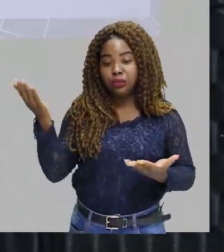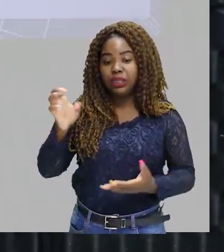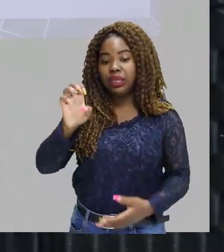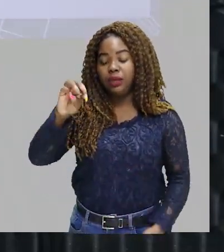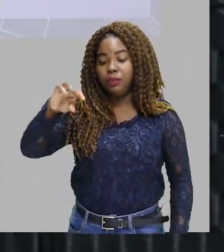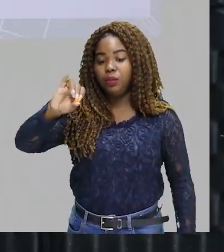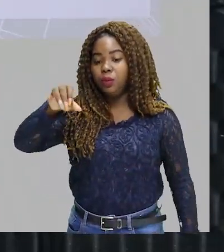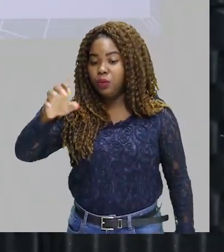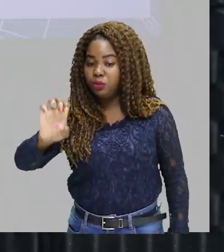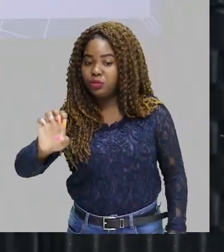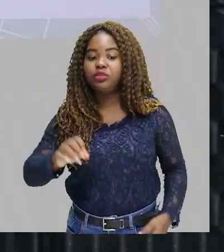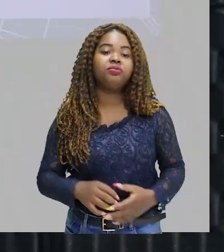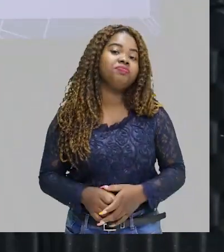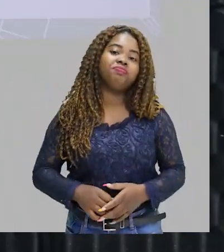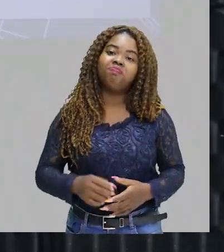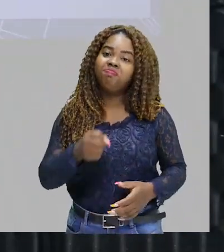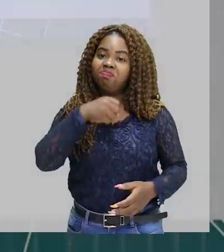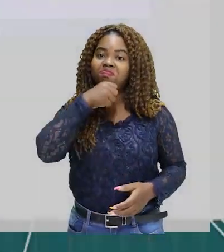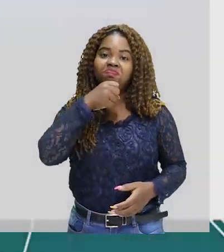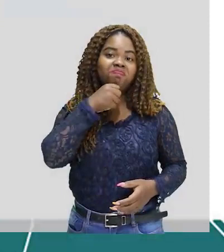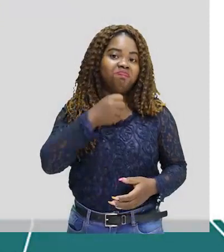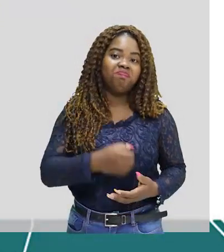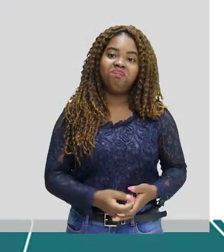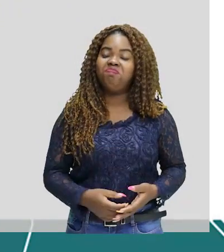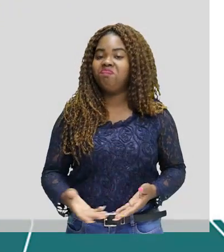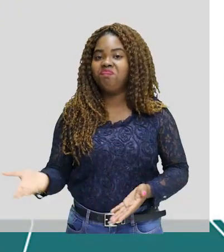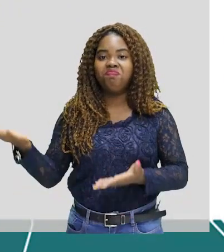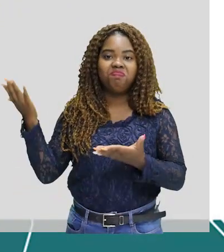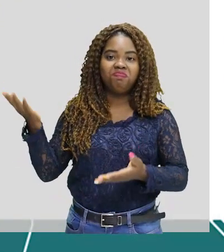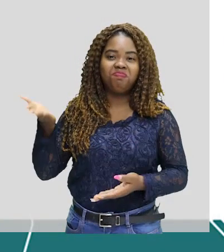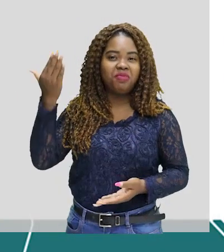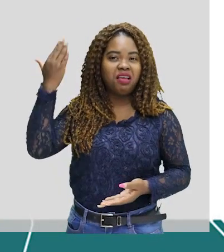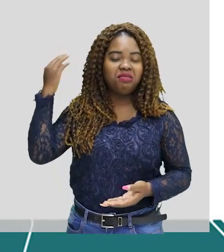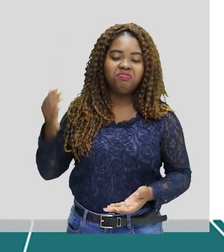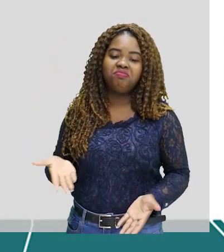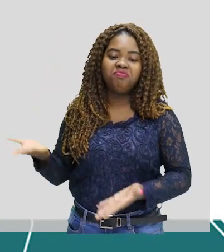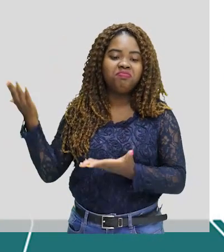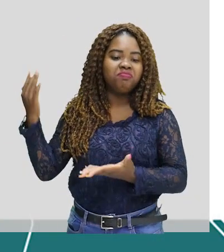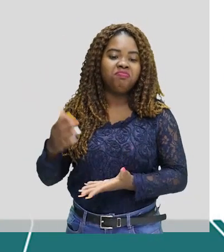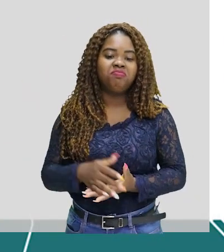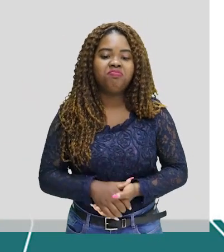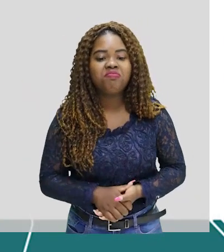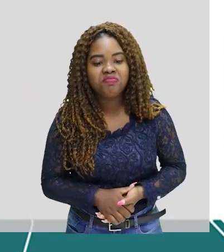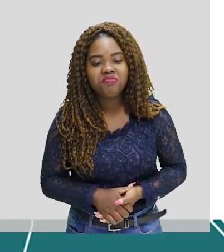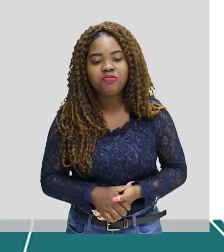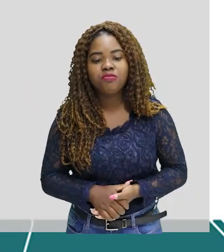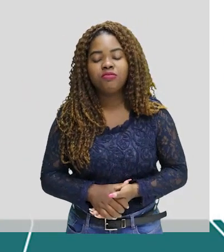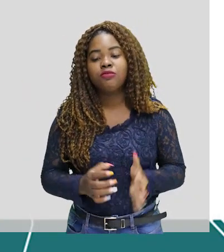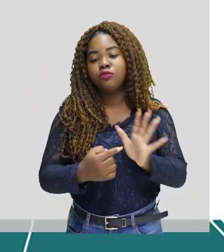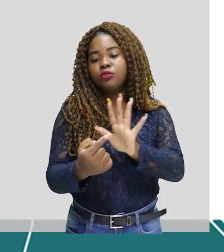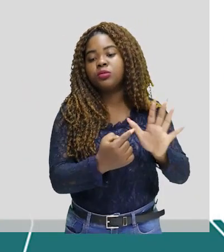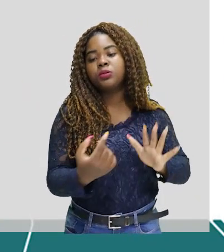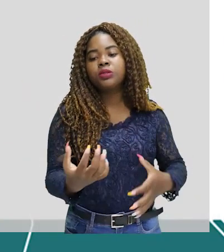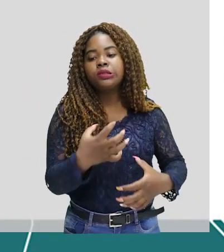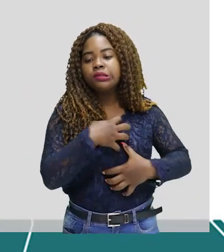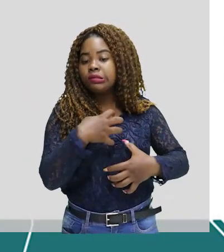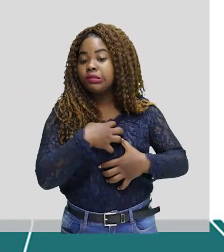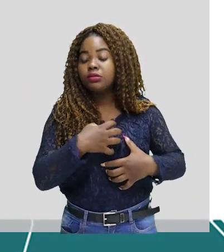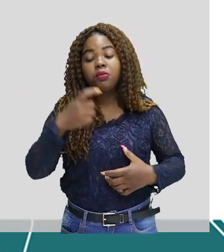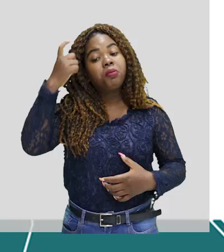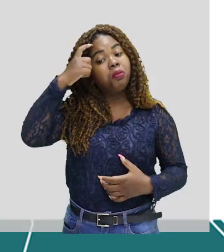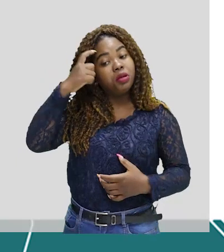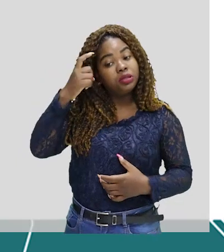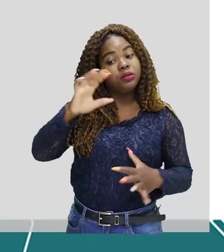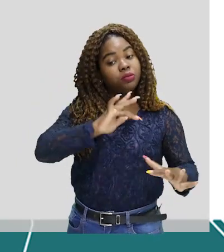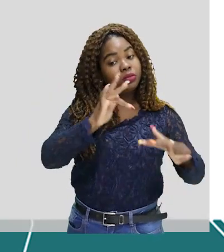pouquinho ultrapassadas. Esses elementos não verbais exprimem diferentes sentimentos e pensamentos nas redes sociais, que